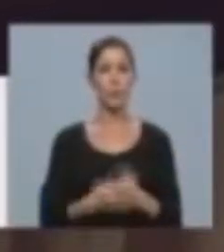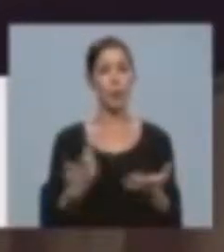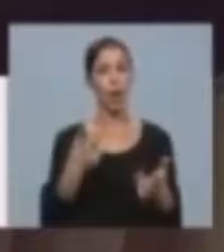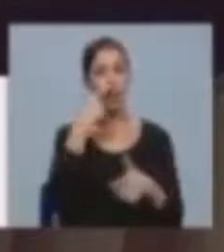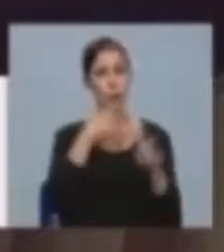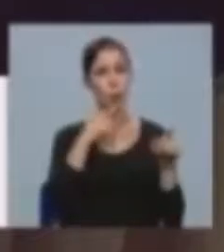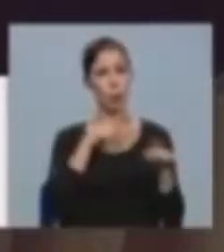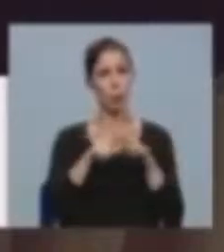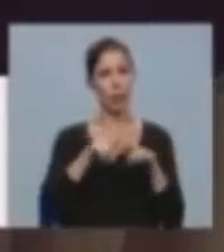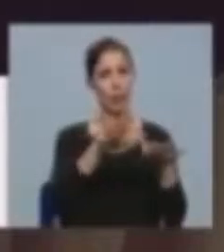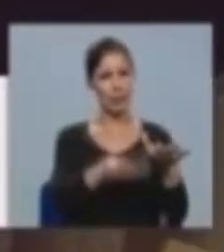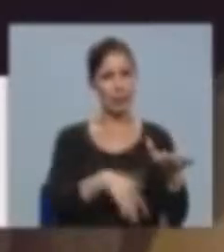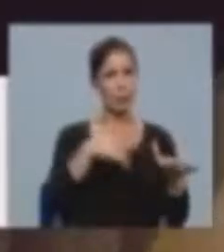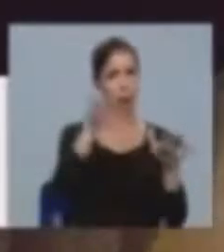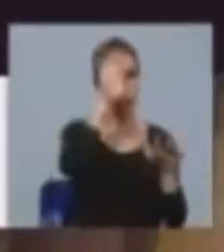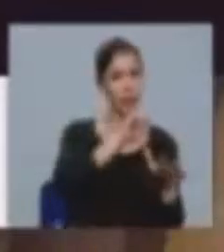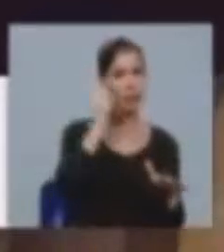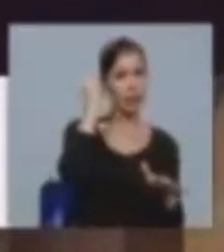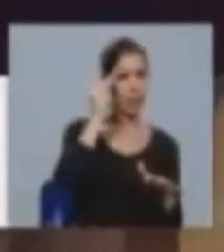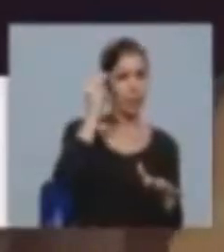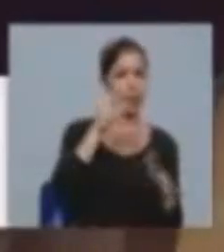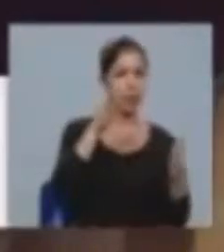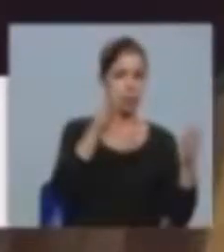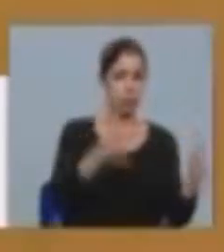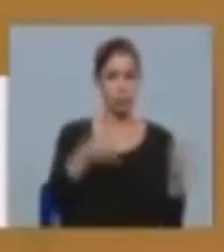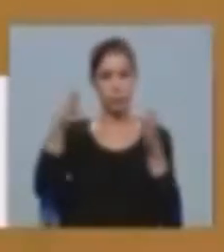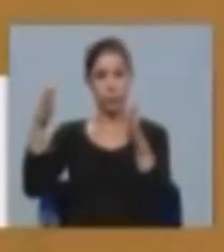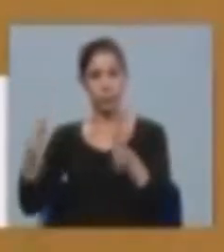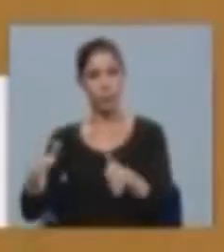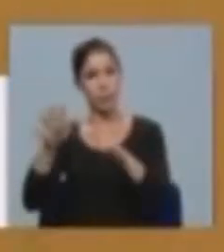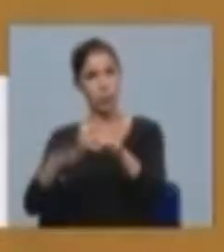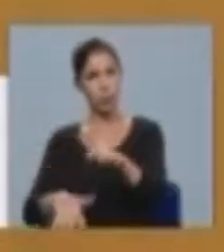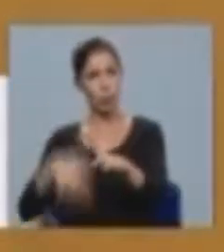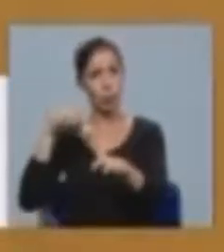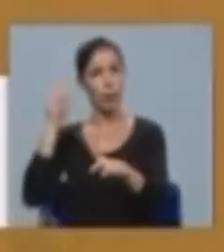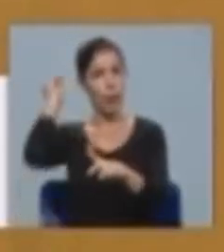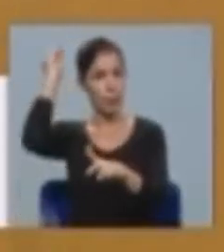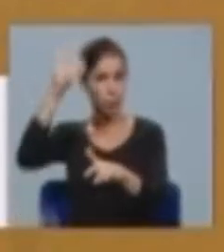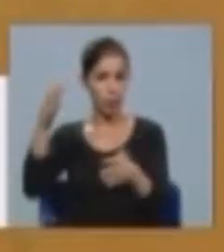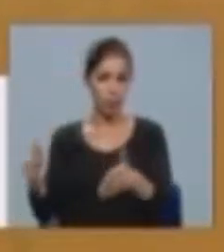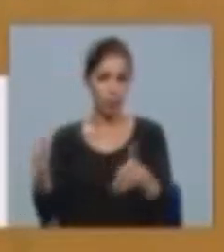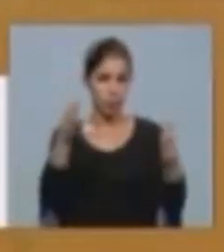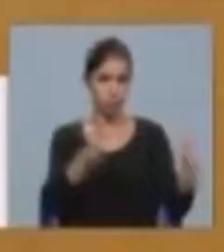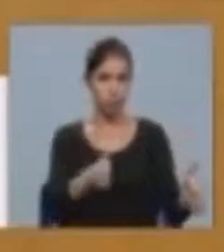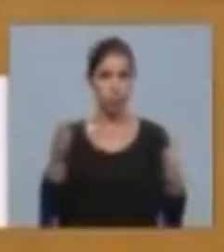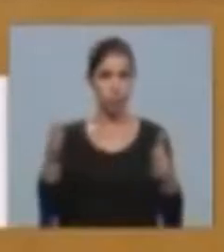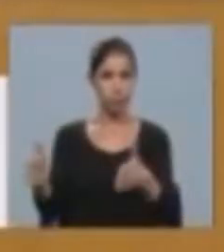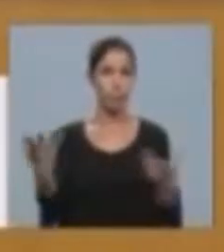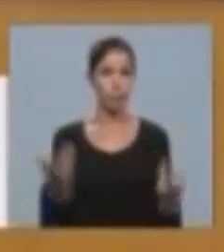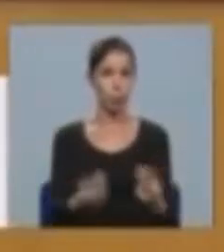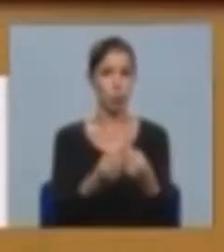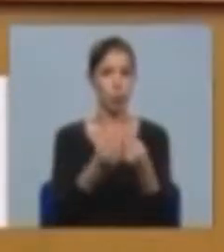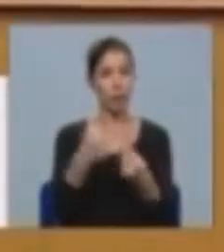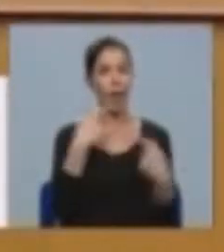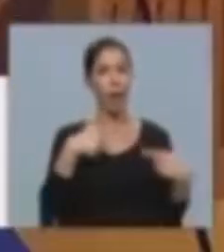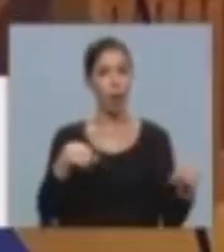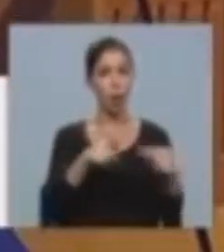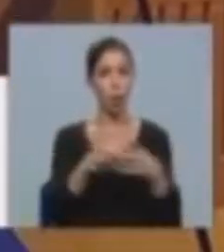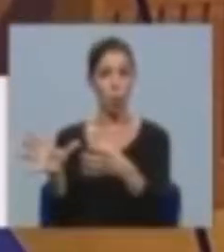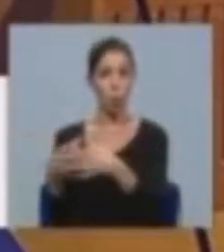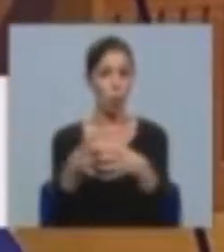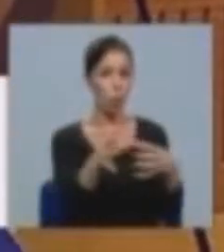Deputados da Assembleia Legislativa da Madeira, de um lado, parlamentares da Assembleia da República, do outro, uma reunião de duas